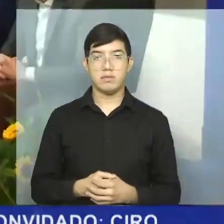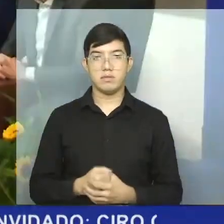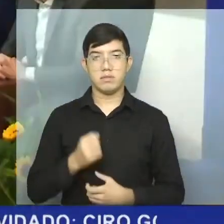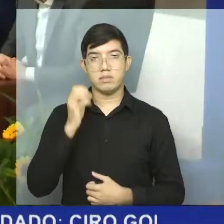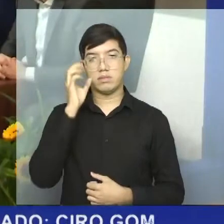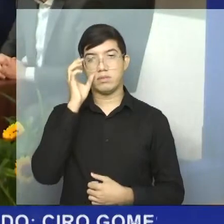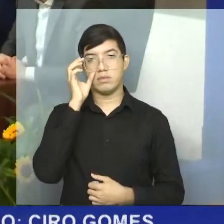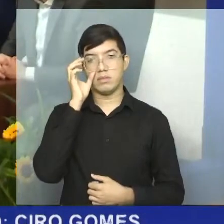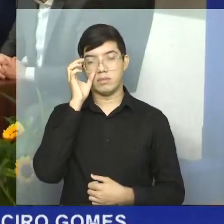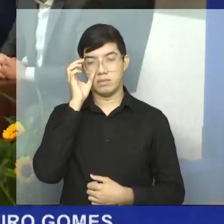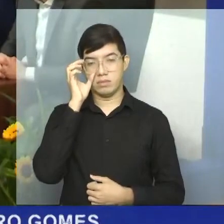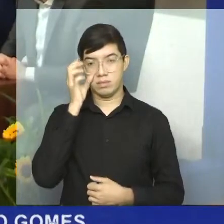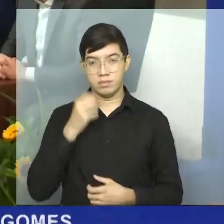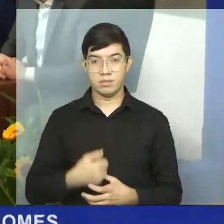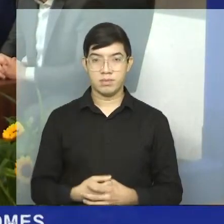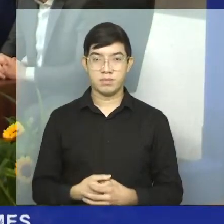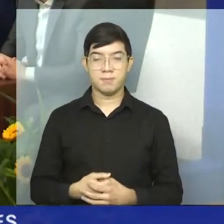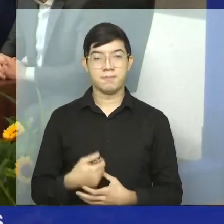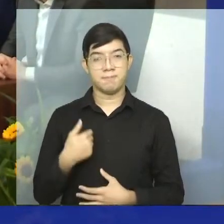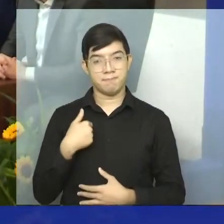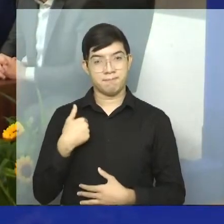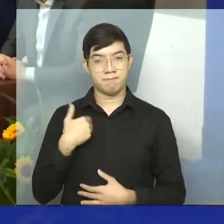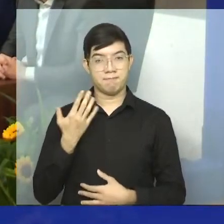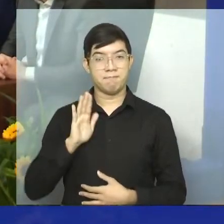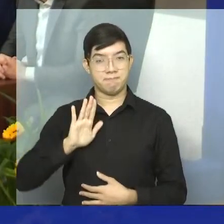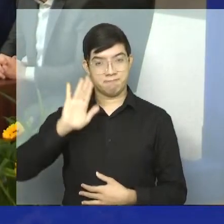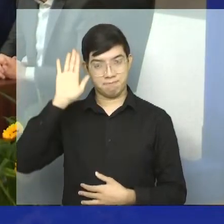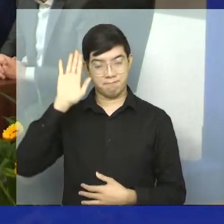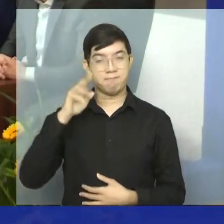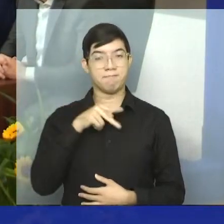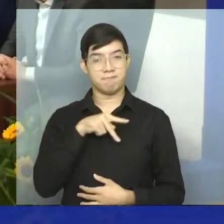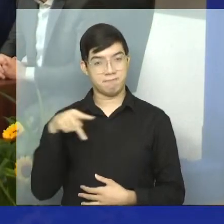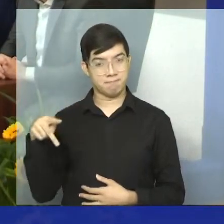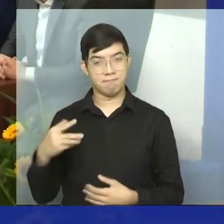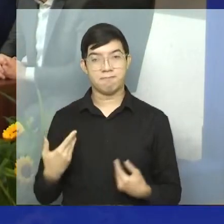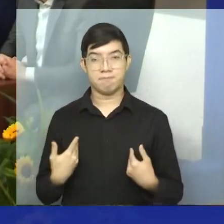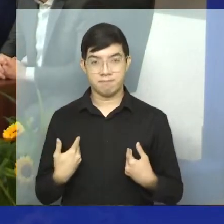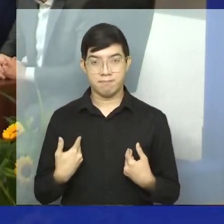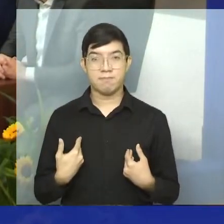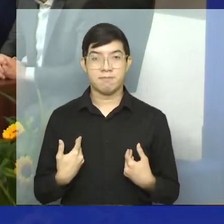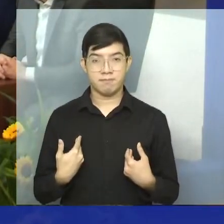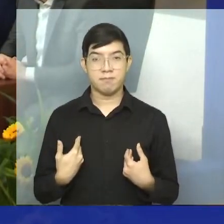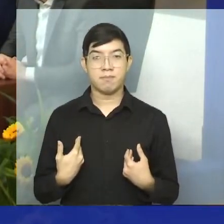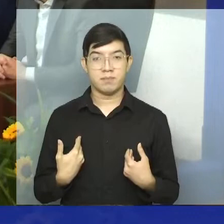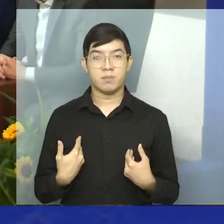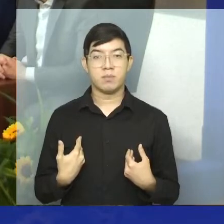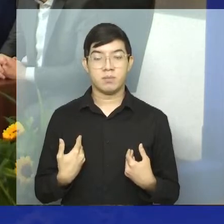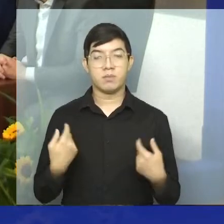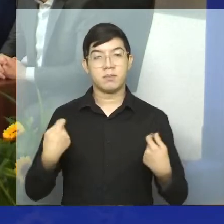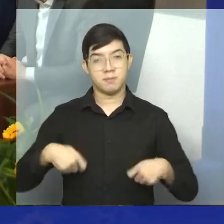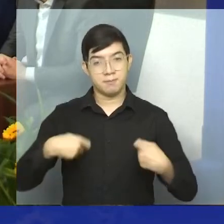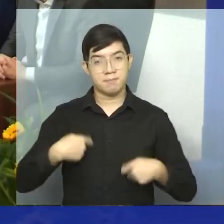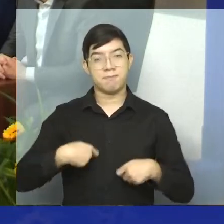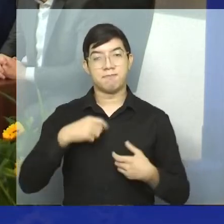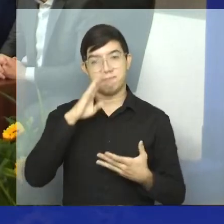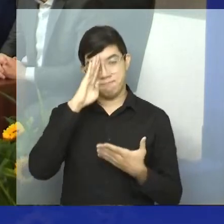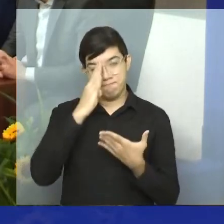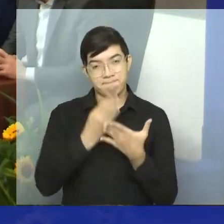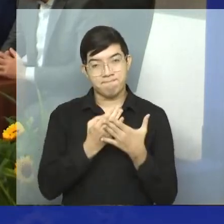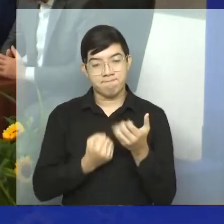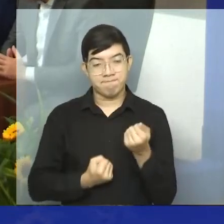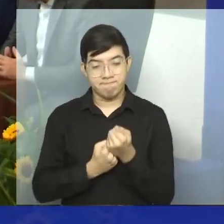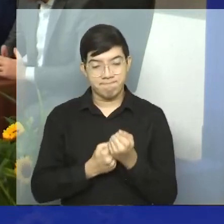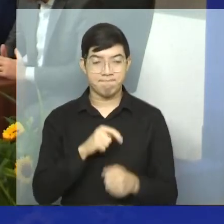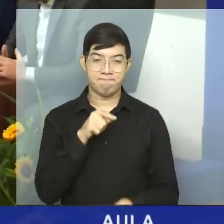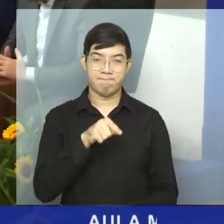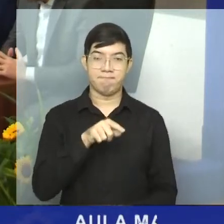né, contra todas as evidências, eu sou candidato a presidente do Brasil, você imagina. Né? Então, só tem que acreditar muito no povo, como eu acredito, sem